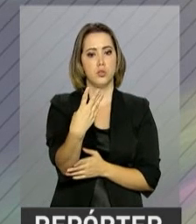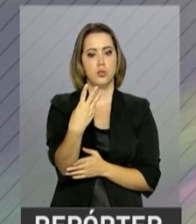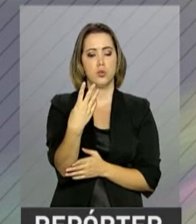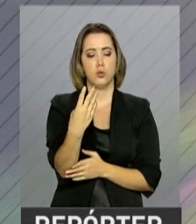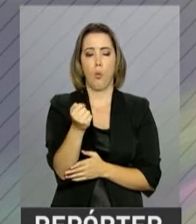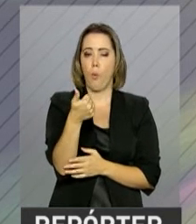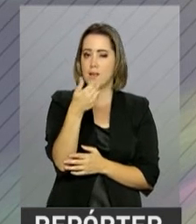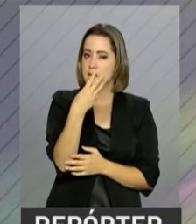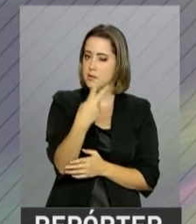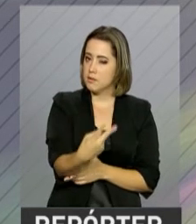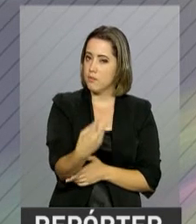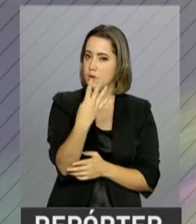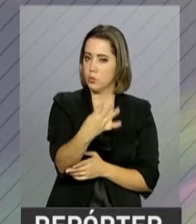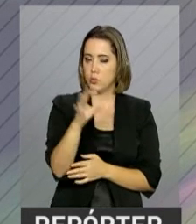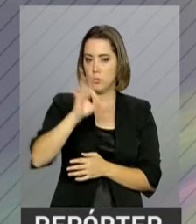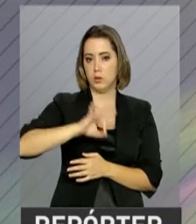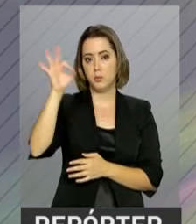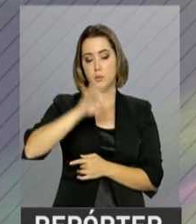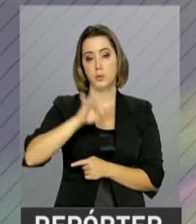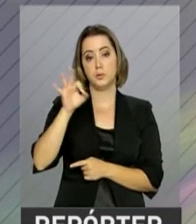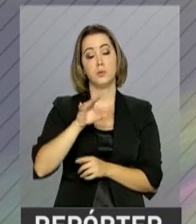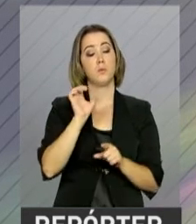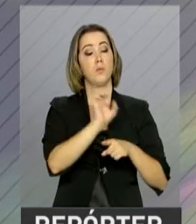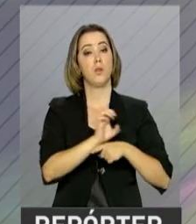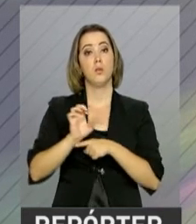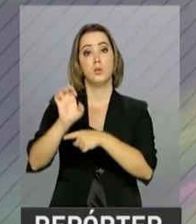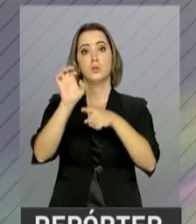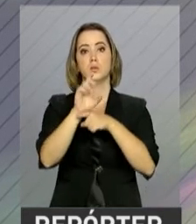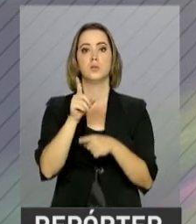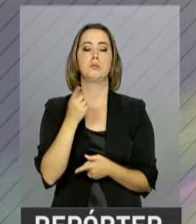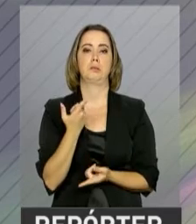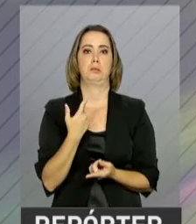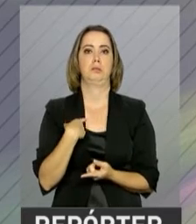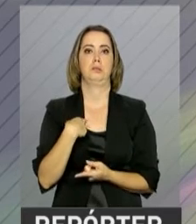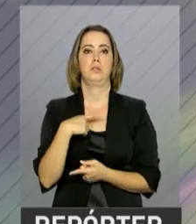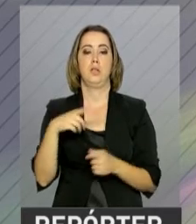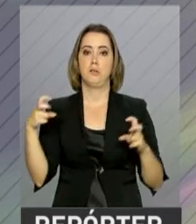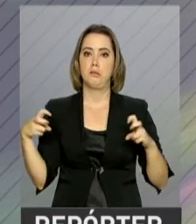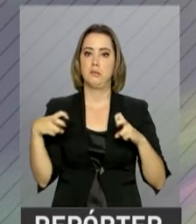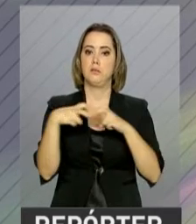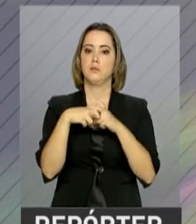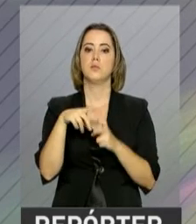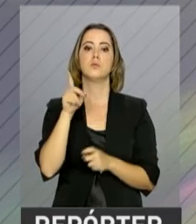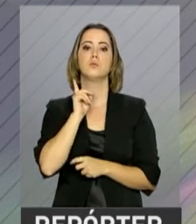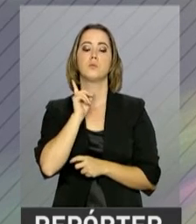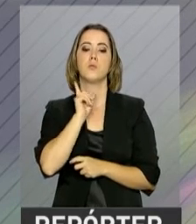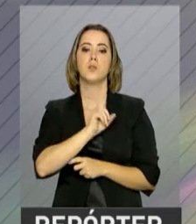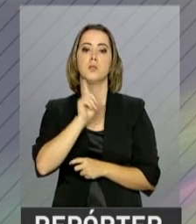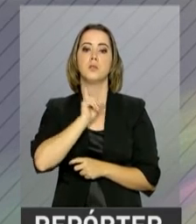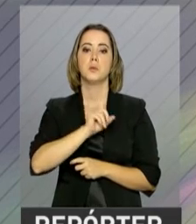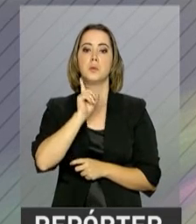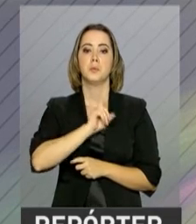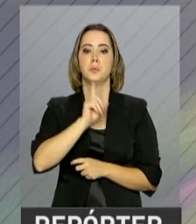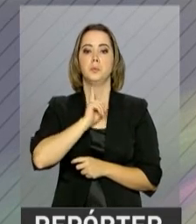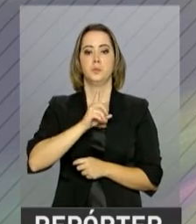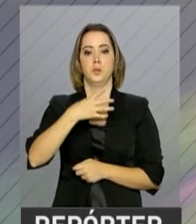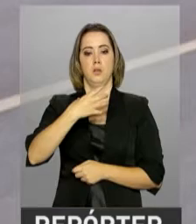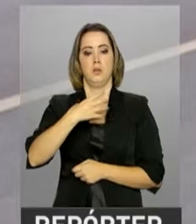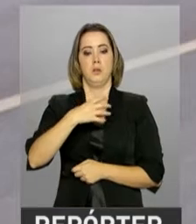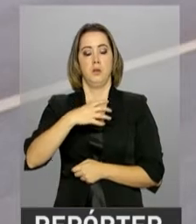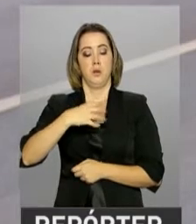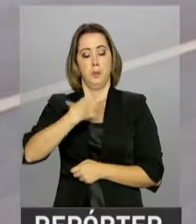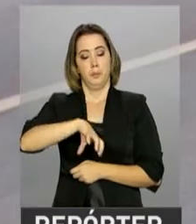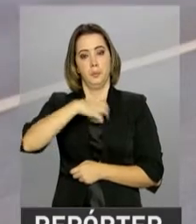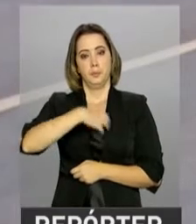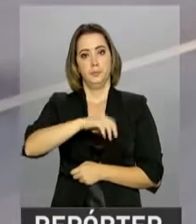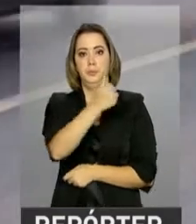cento os estados com maior número de acidentes graves foram minas gerais paraná bahia rio de janeiro e santa catarina a